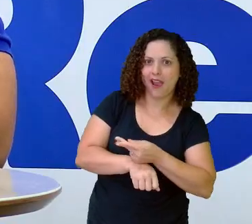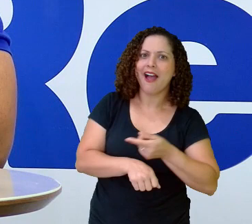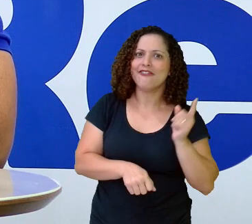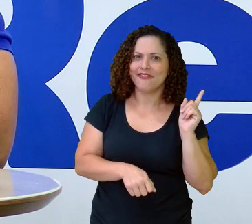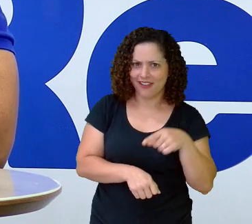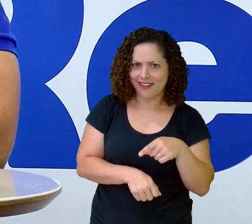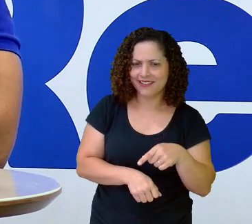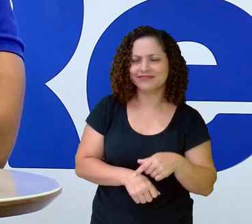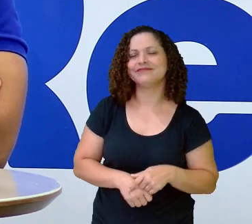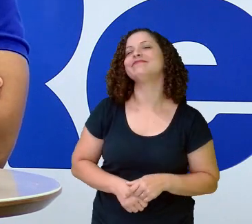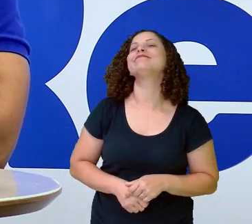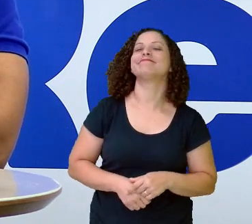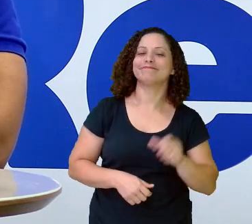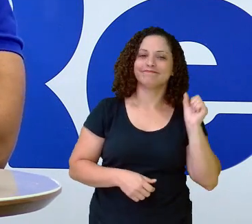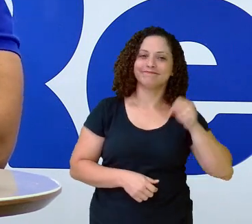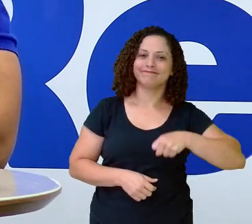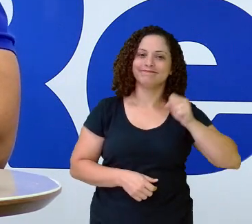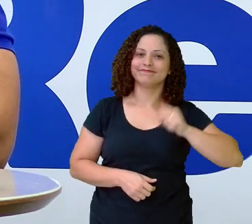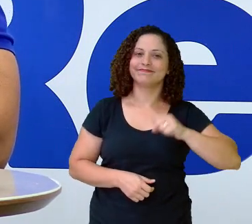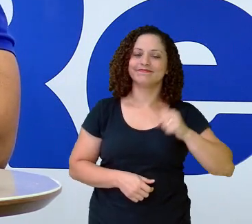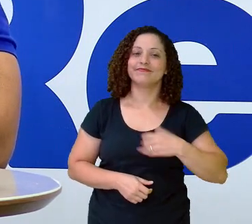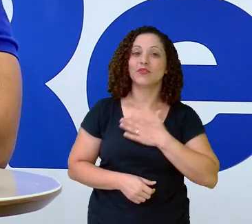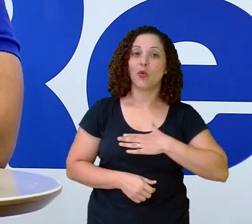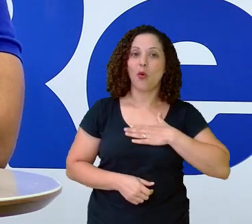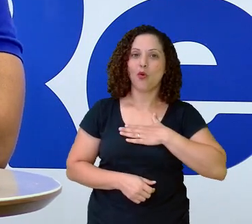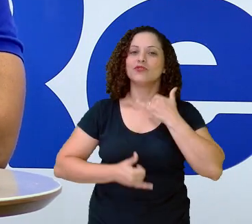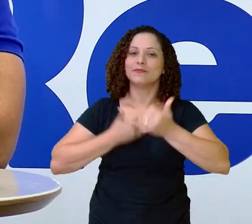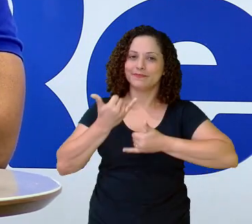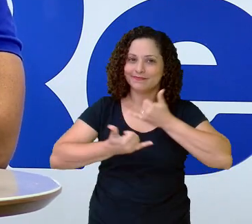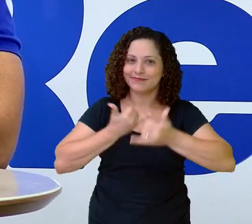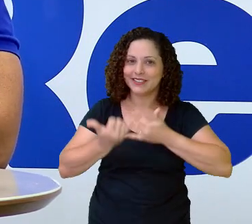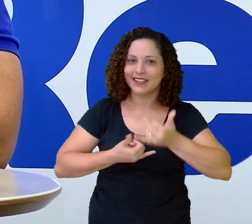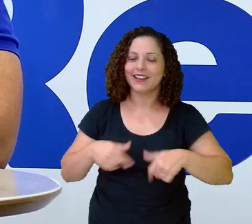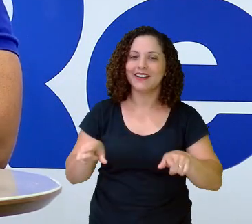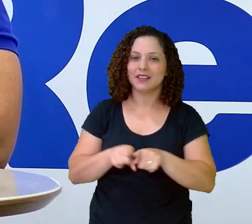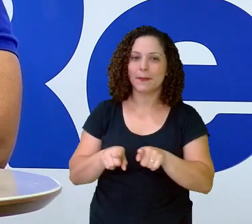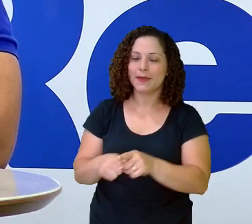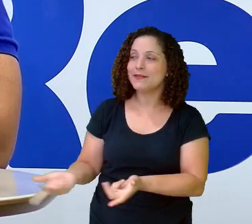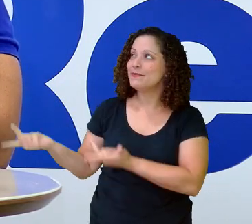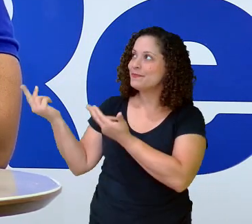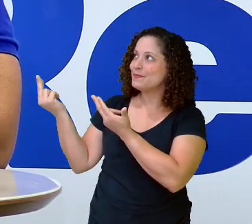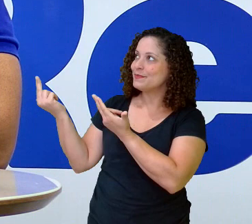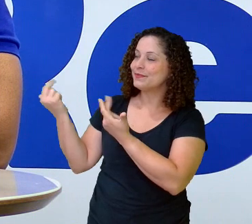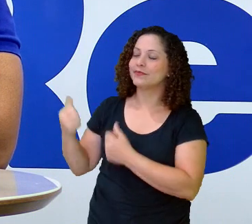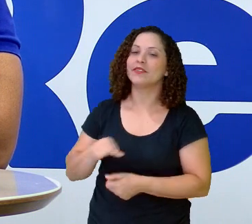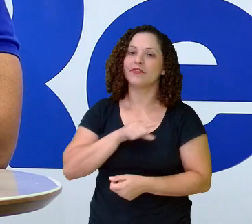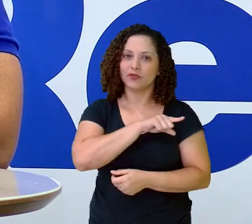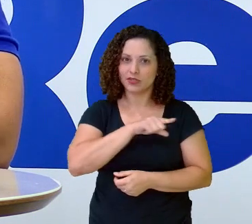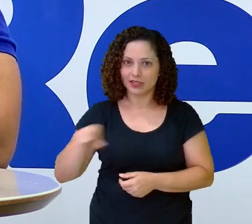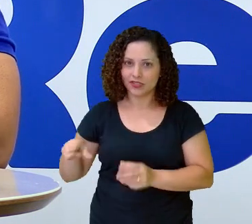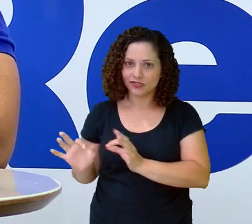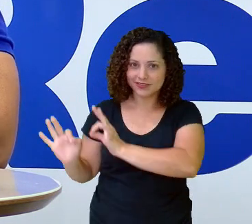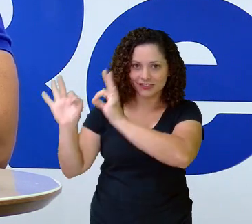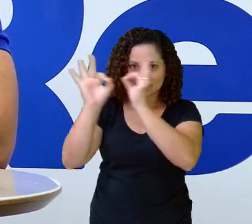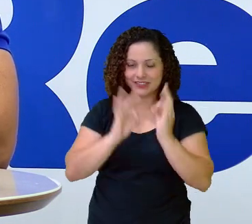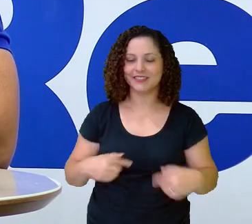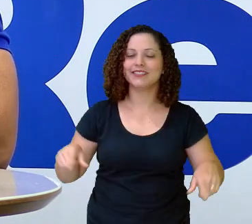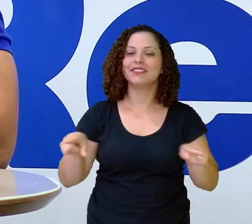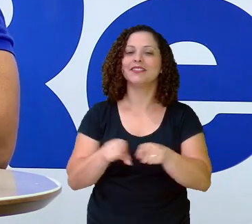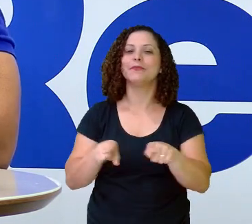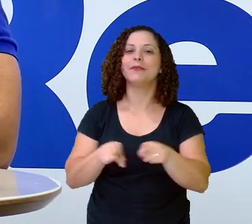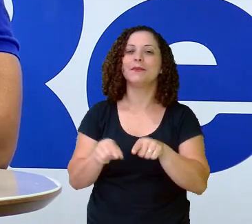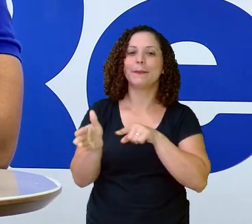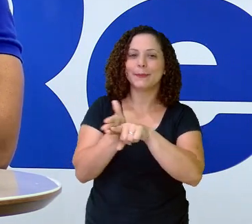sim. Sólidos? Vou sim, a gente vai, né? Eu gosto de me divertir também com jogos assim. E eu acredito que todo mundo que está acompanhando vai também.